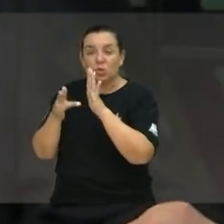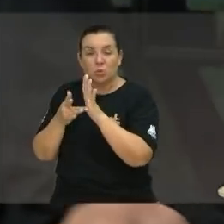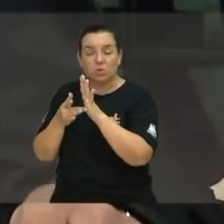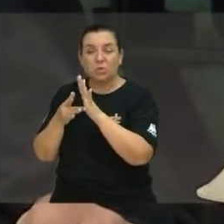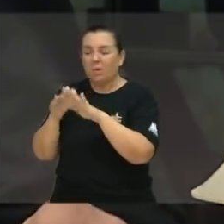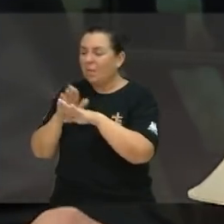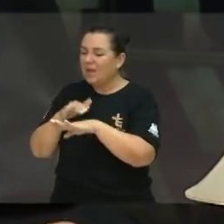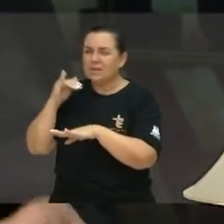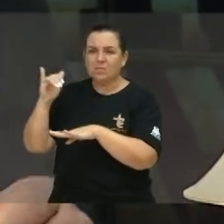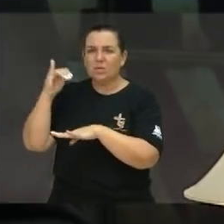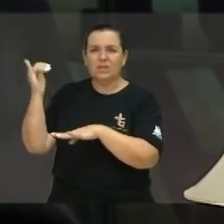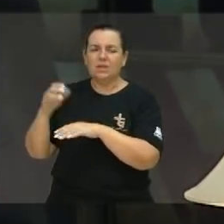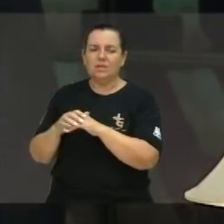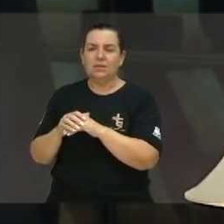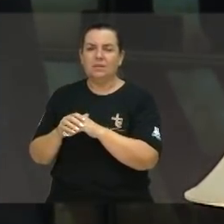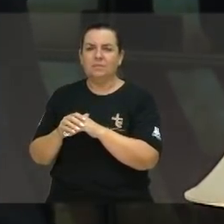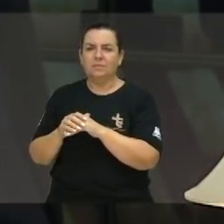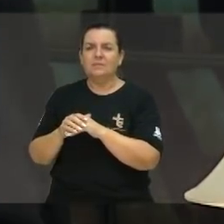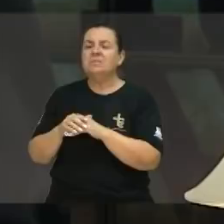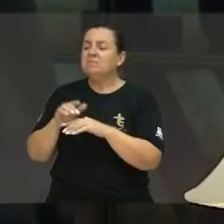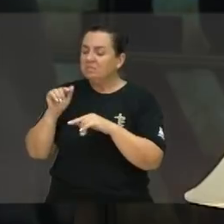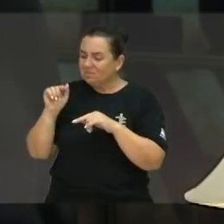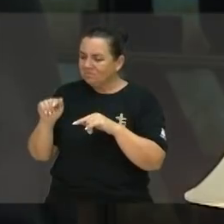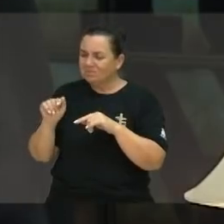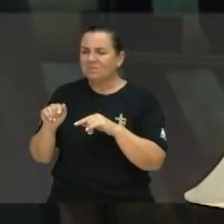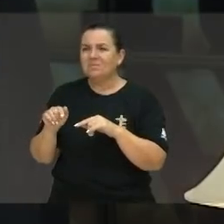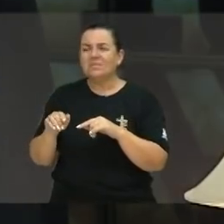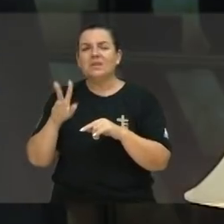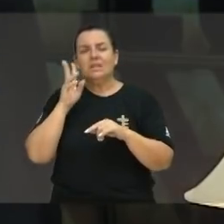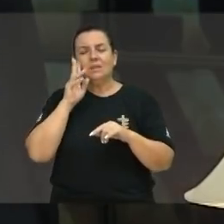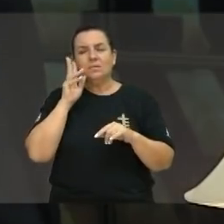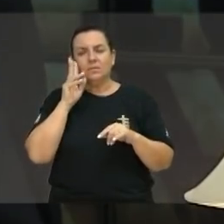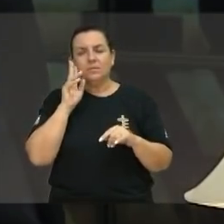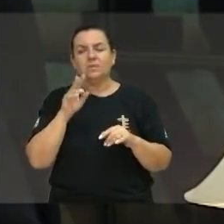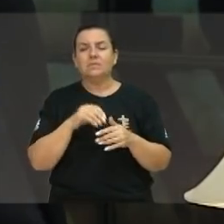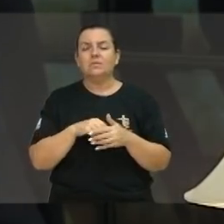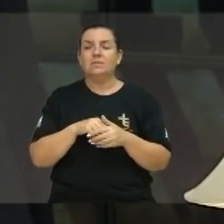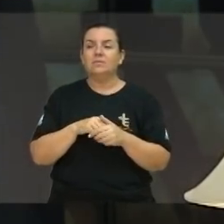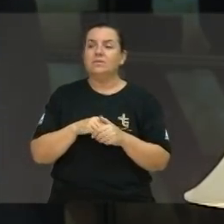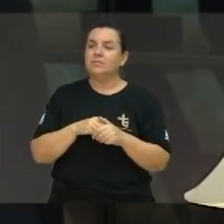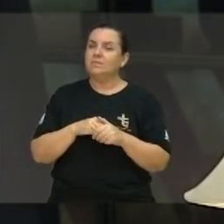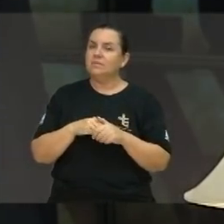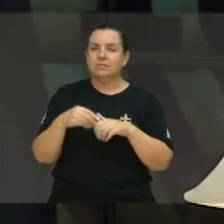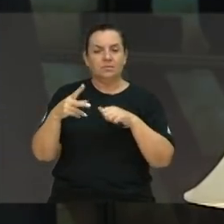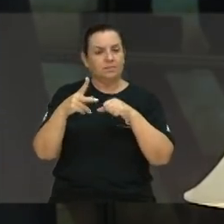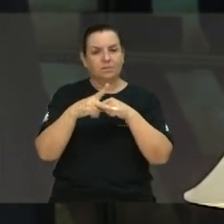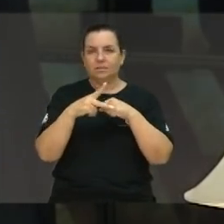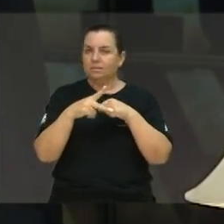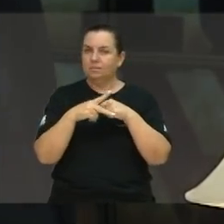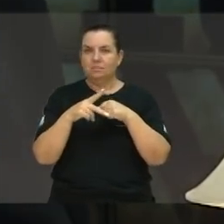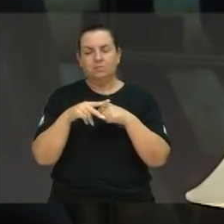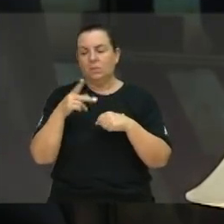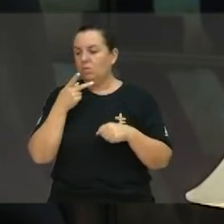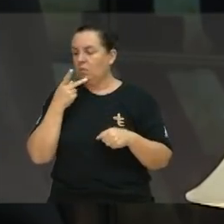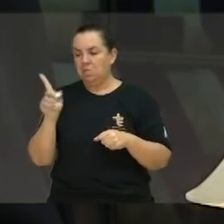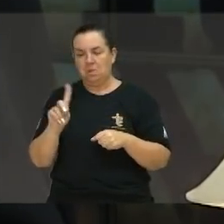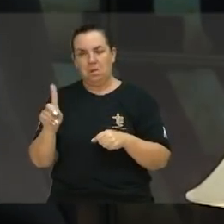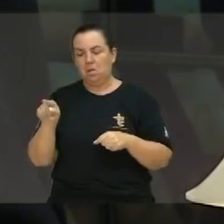sentido do que ele faria o senhor lá vale os pés se lembra bem pedro não concordou